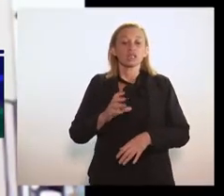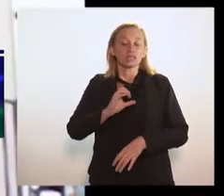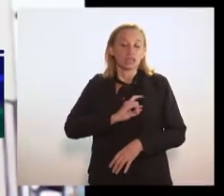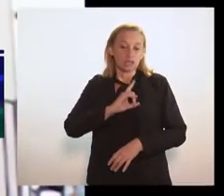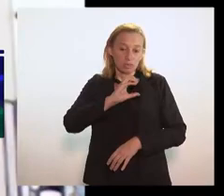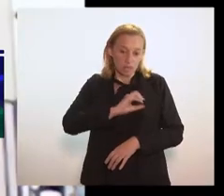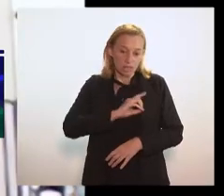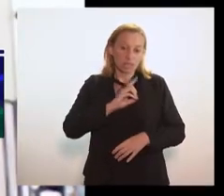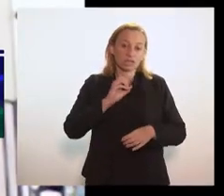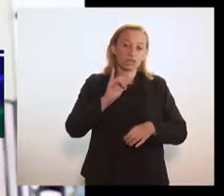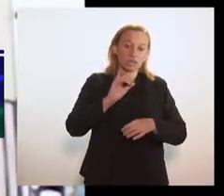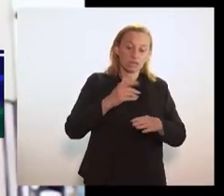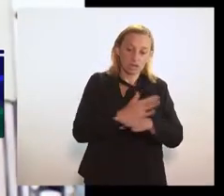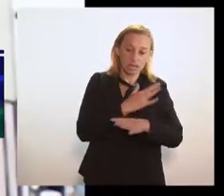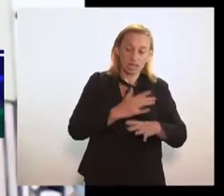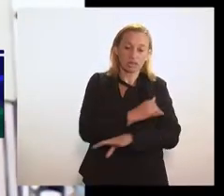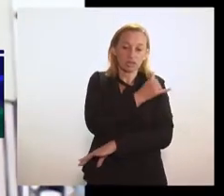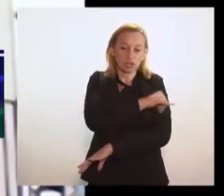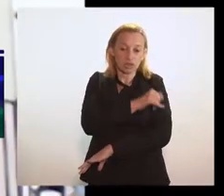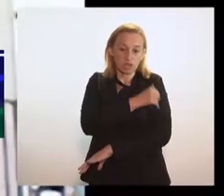Caxias, dos leitos de UTI.